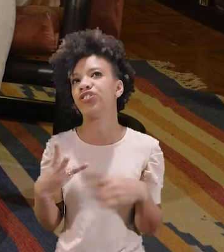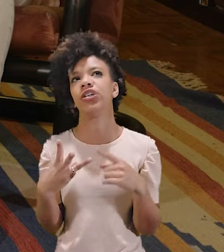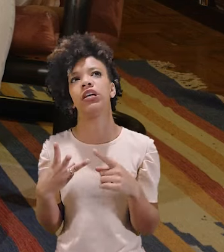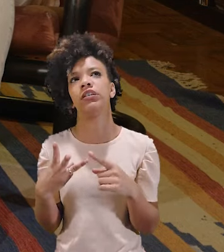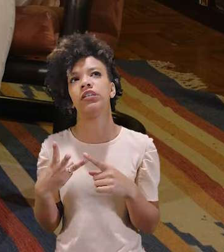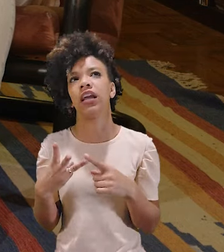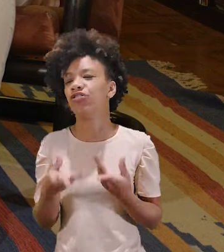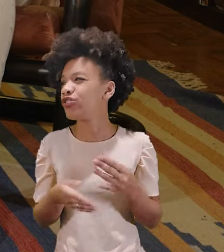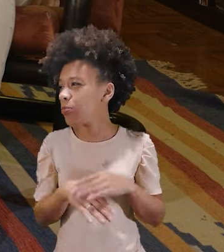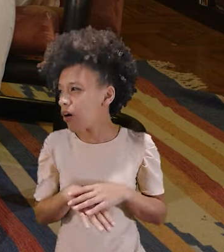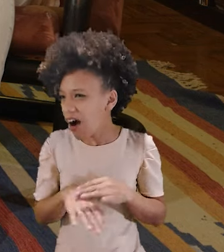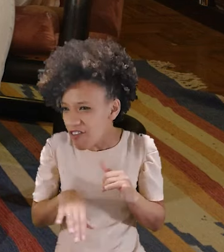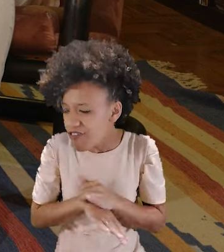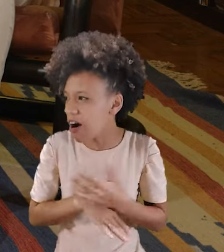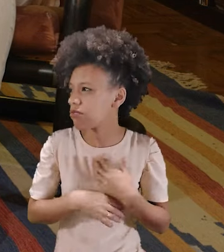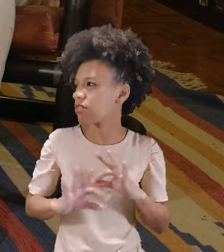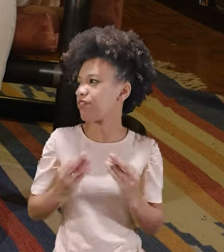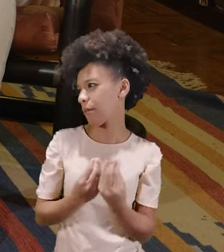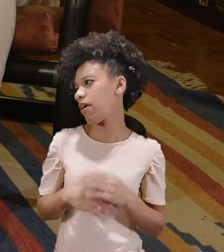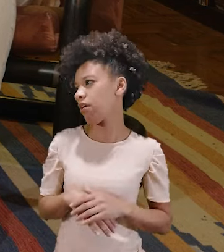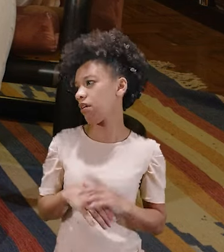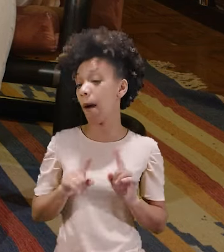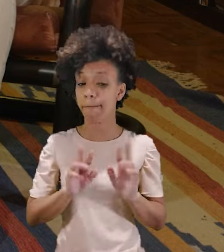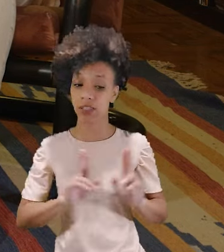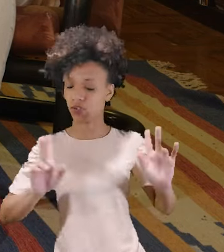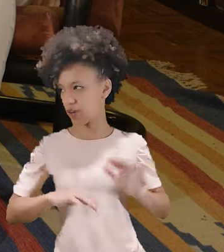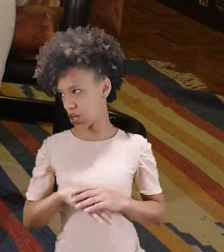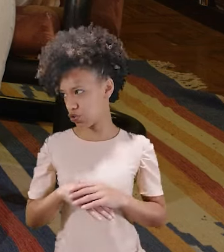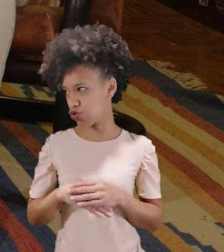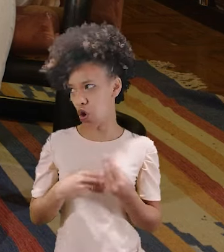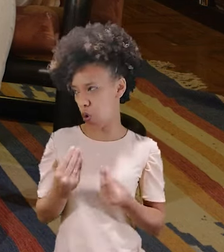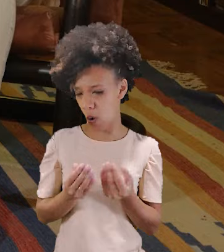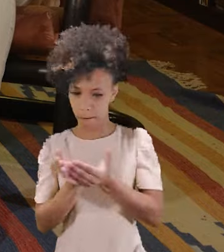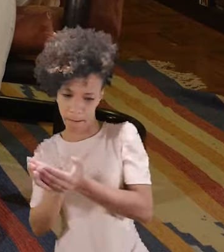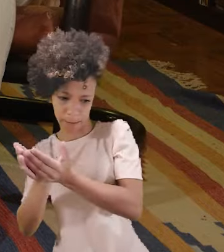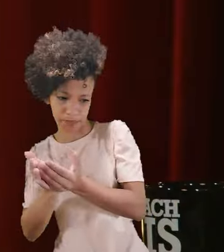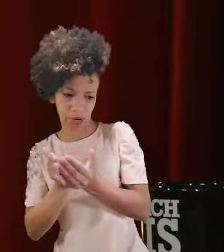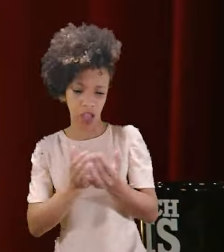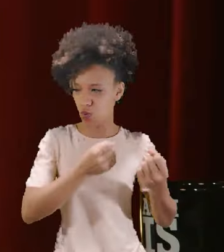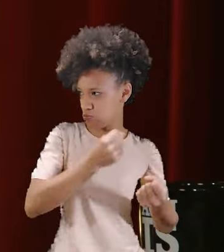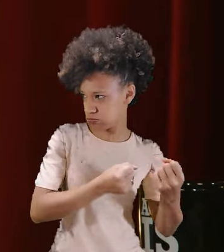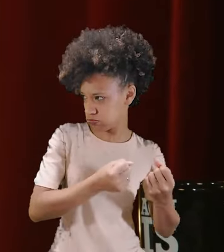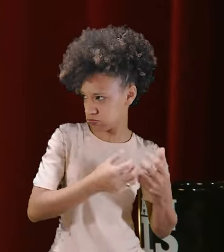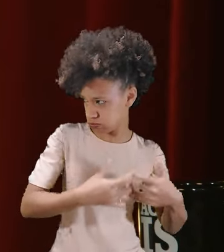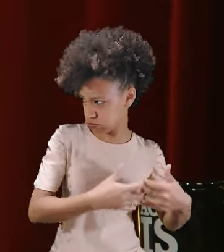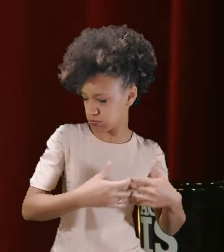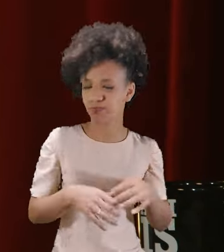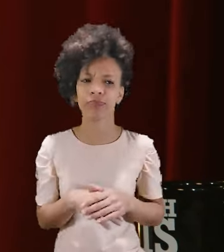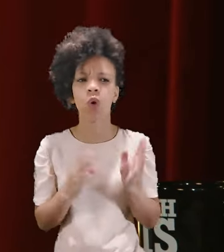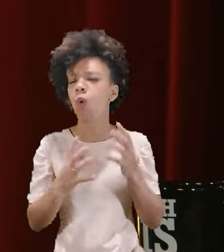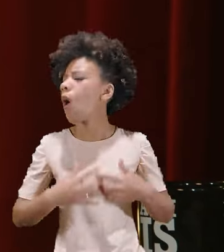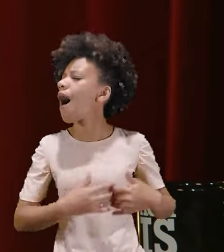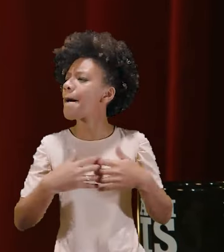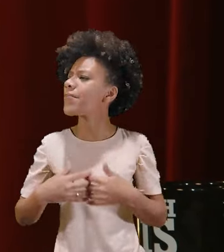viagem da ausência de família tal mas são veículos diferentes então eu vou tentar fazer equiparação um caminhoneiro ele